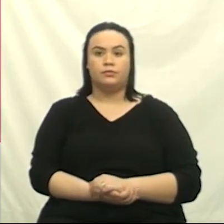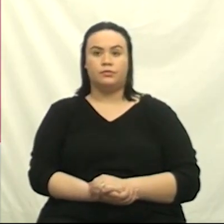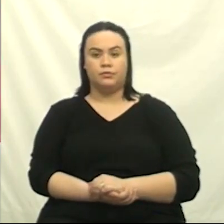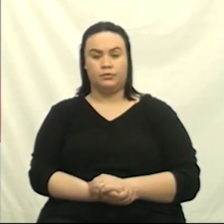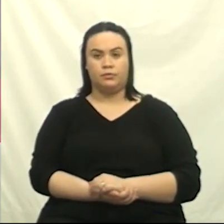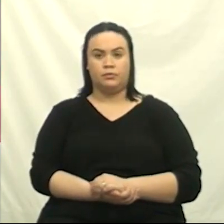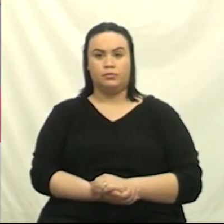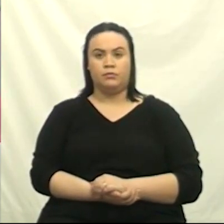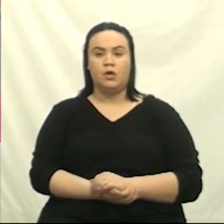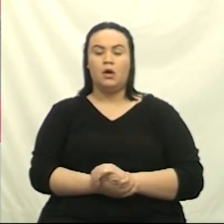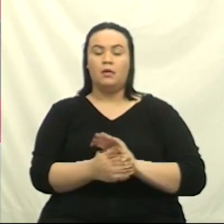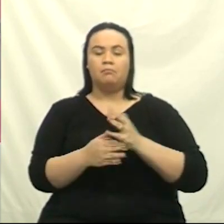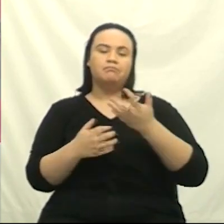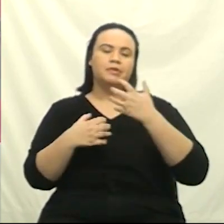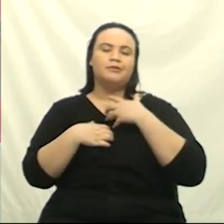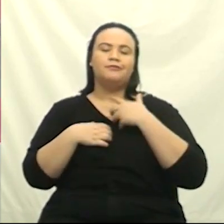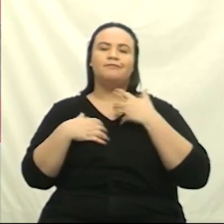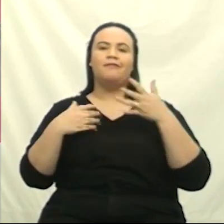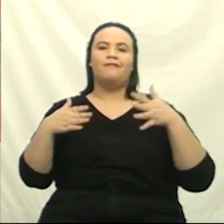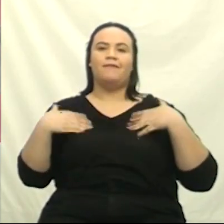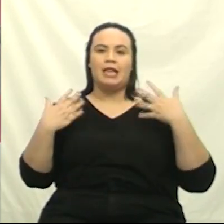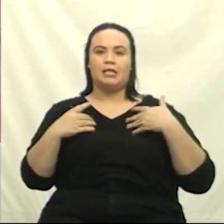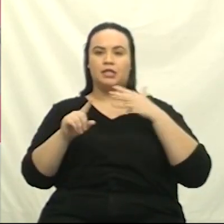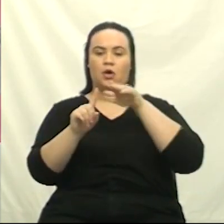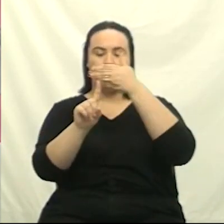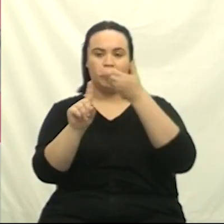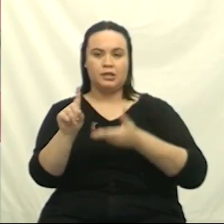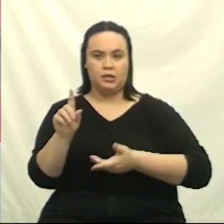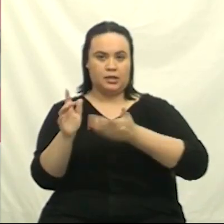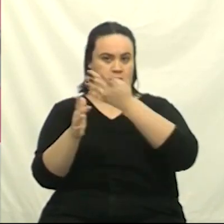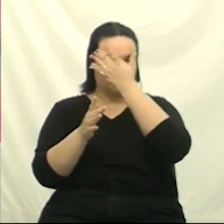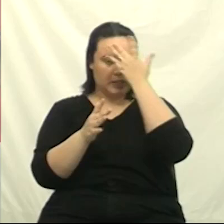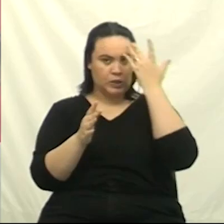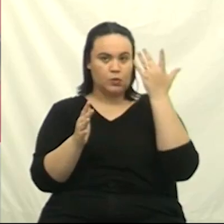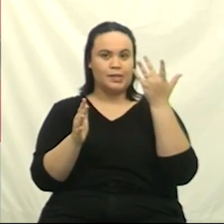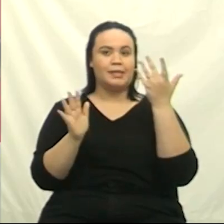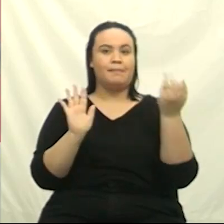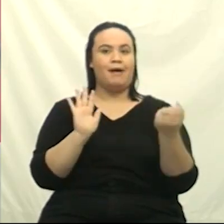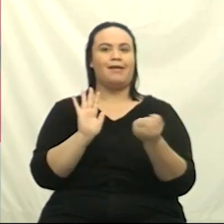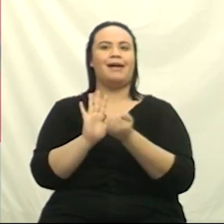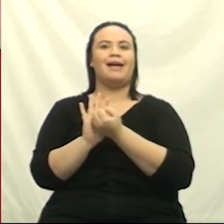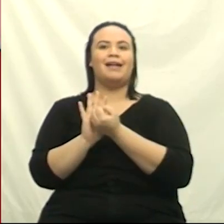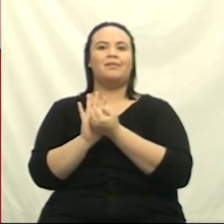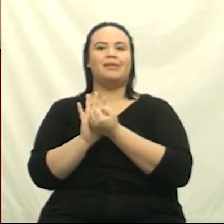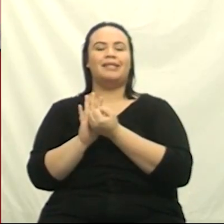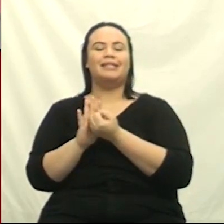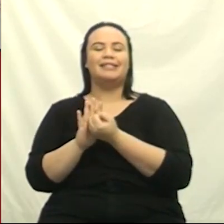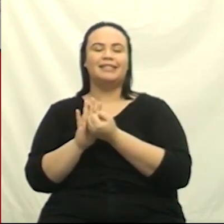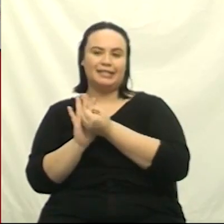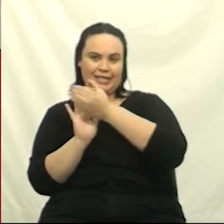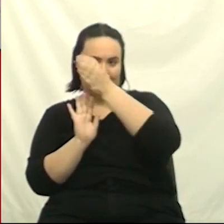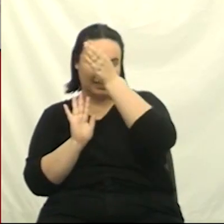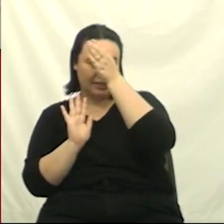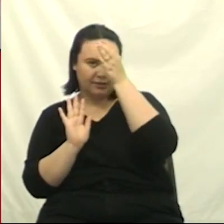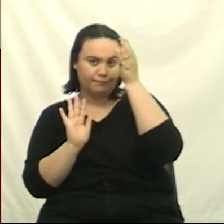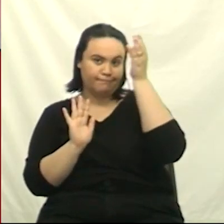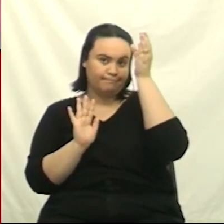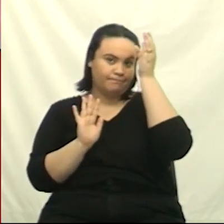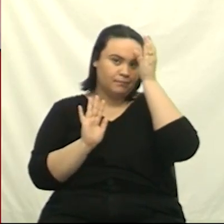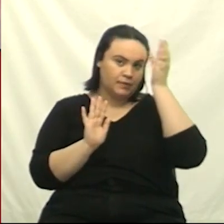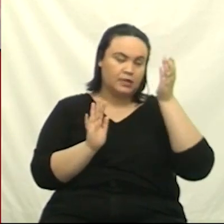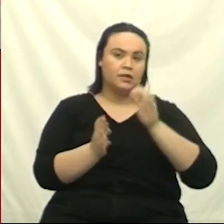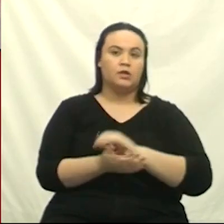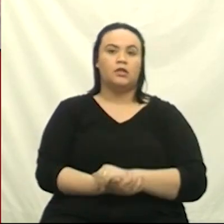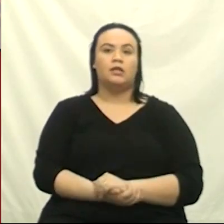satisfação homenagear esses meninos que levaram o nome da nossa cidade leva o nome da nossa cidade do